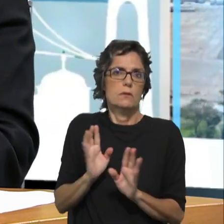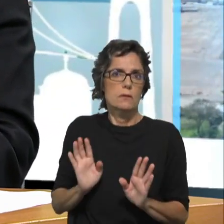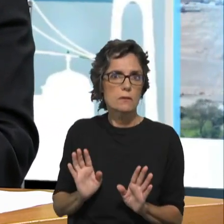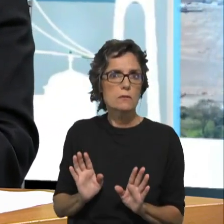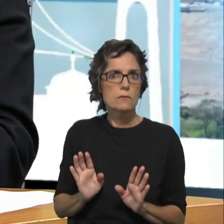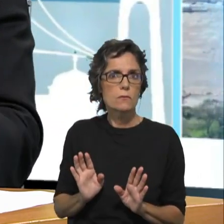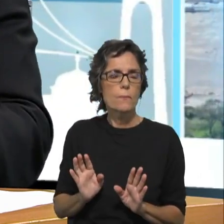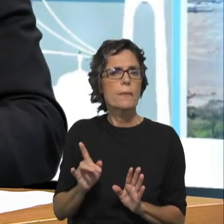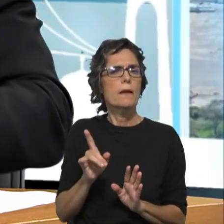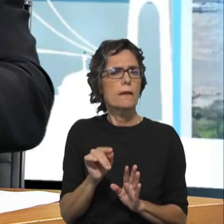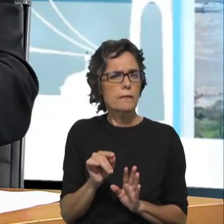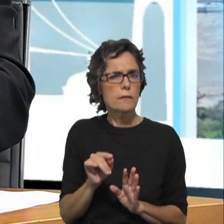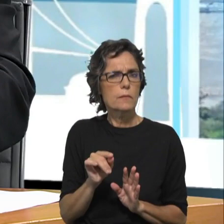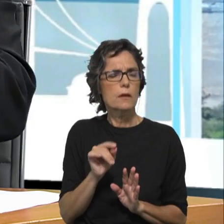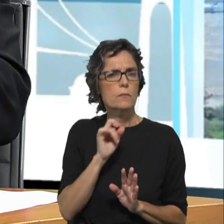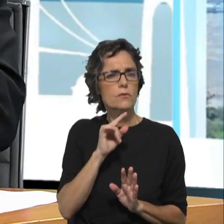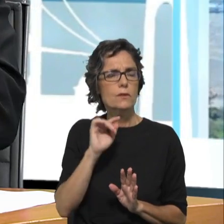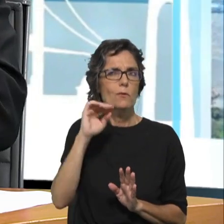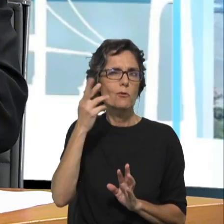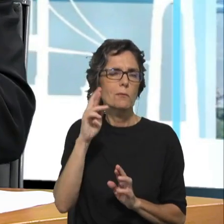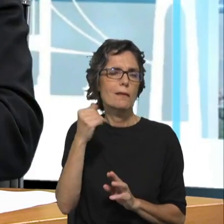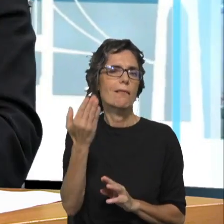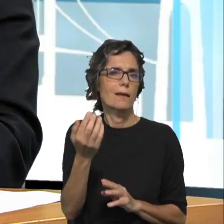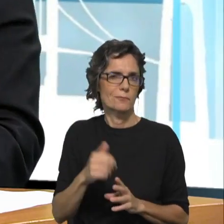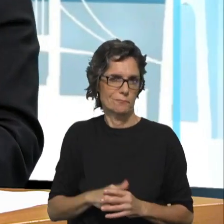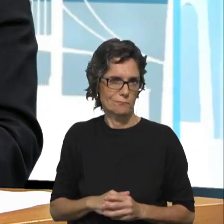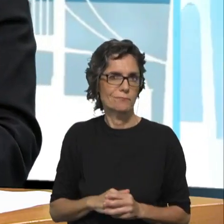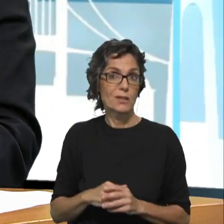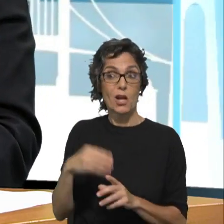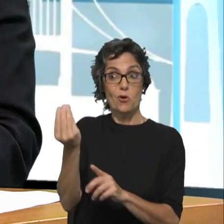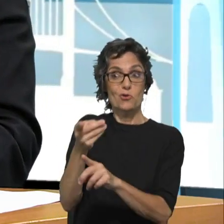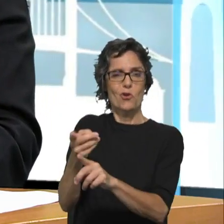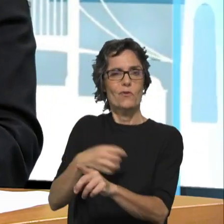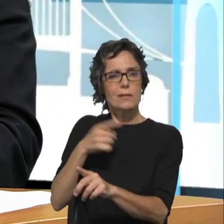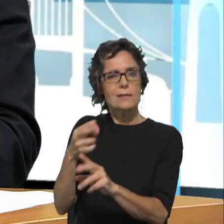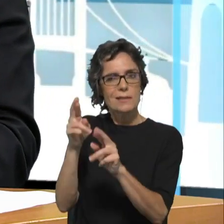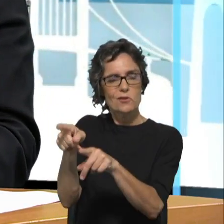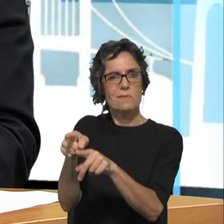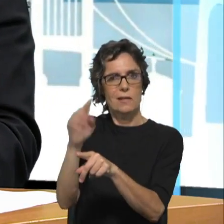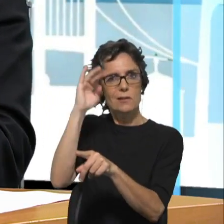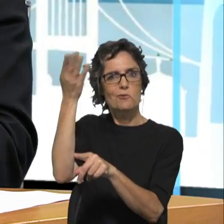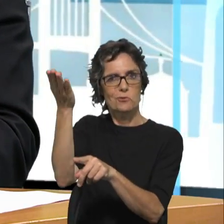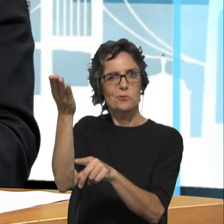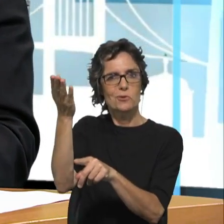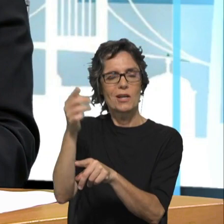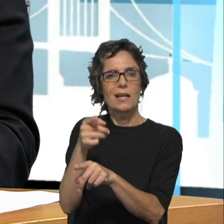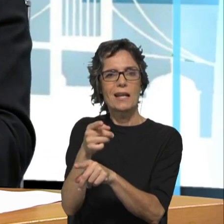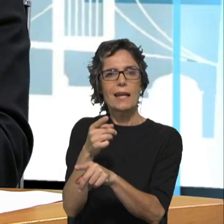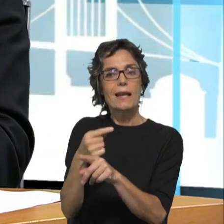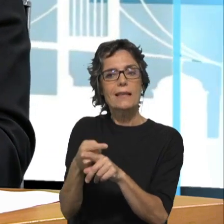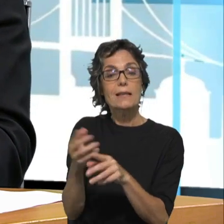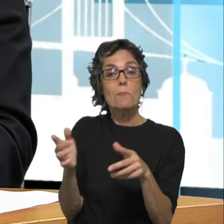algo que também nos deve dar esperança para o futuro. Assim como estes jovens parecem ter, é muito interessante que a maioria dos